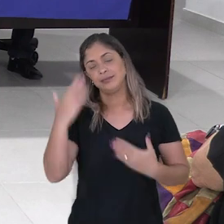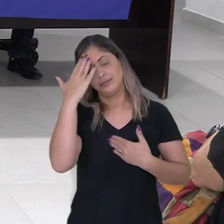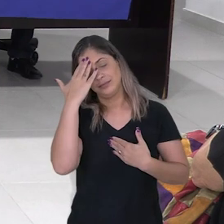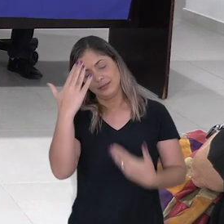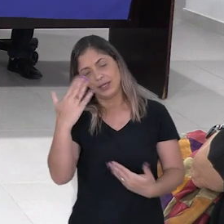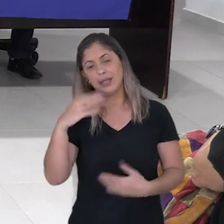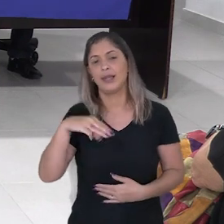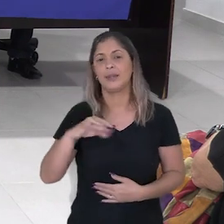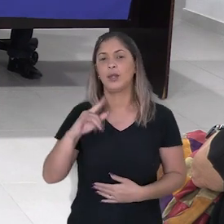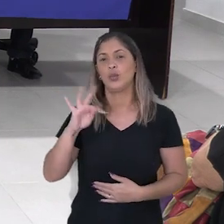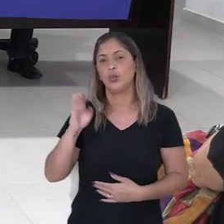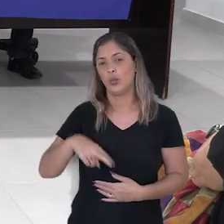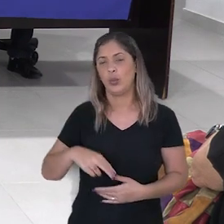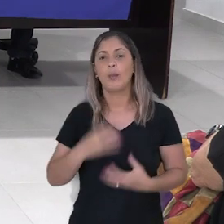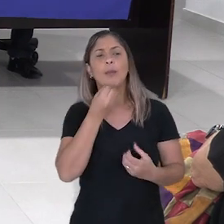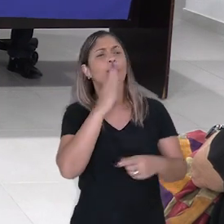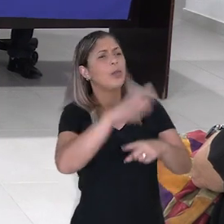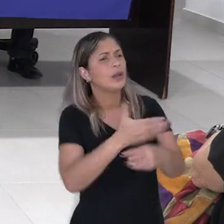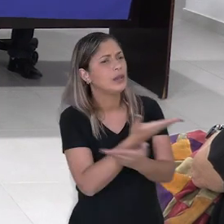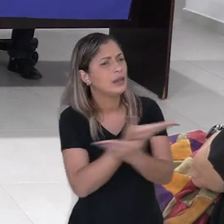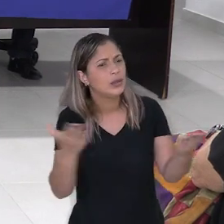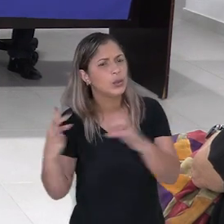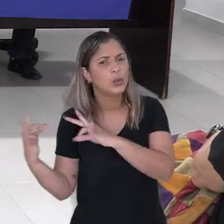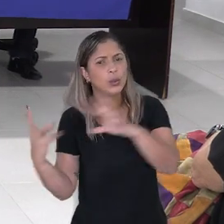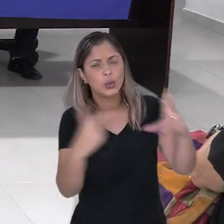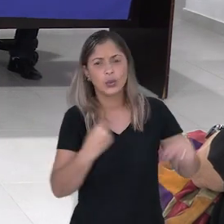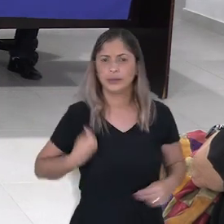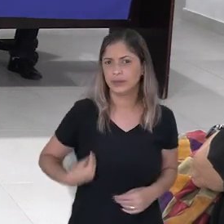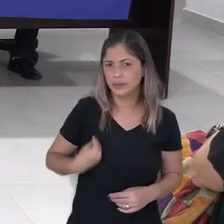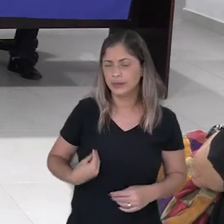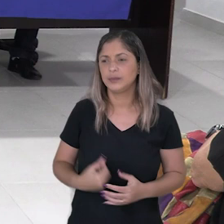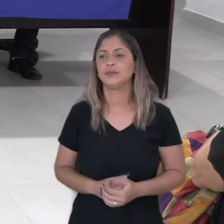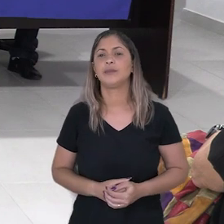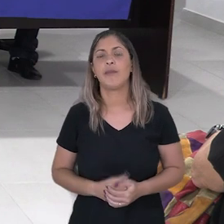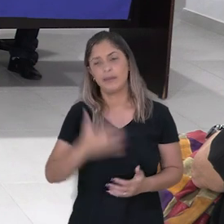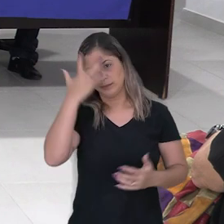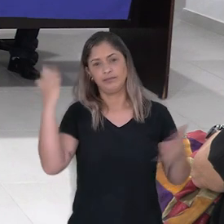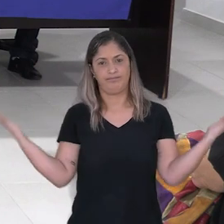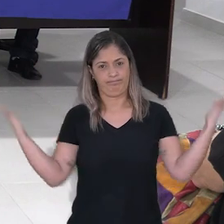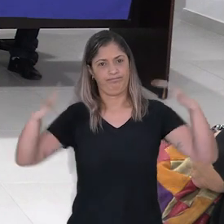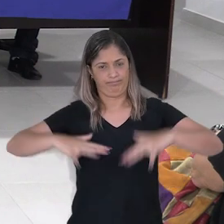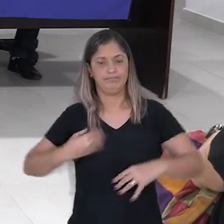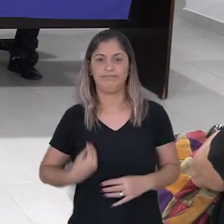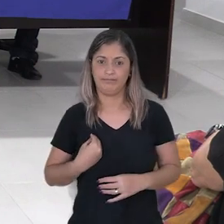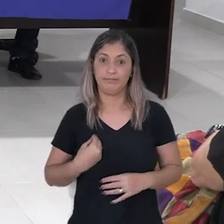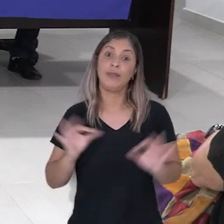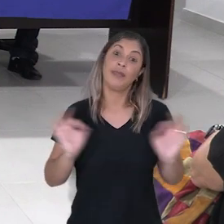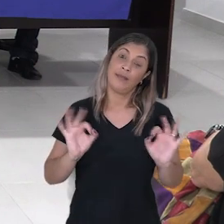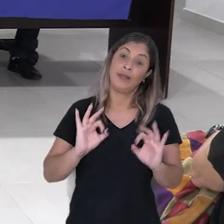Obrigado, Nilton. Bom, boa tarde a todas e todos presentes, né, e aos que nos veem que não estão presentes.